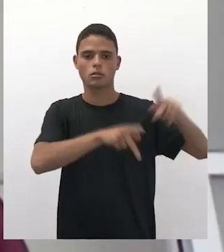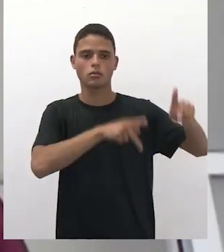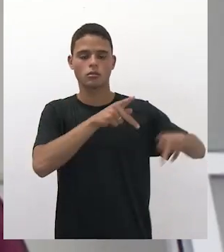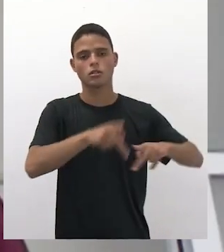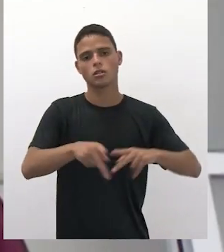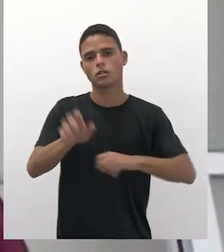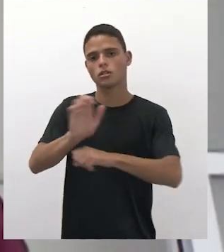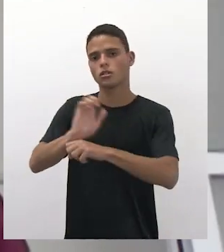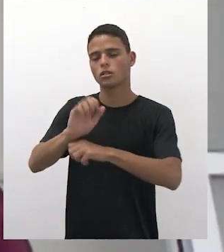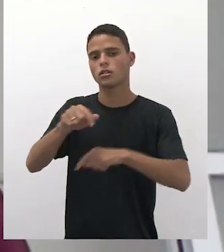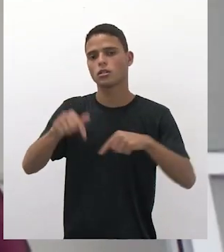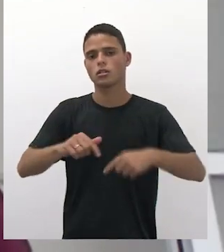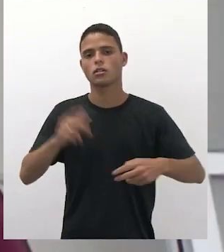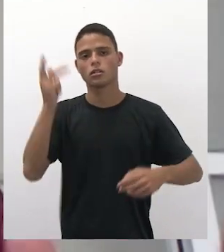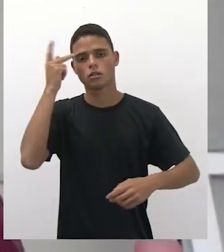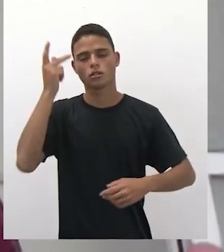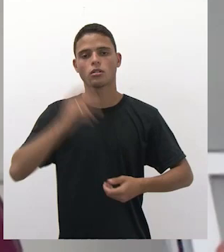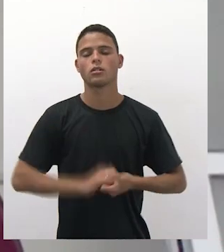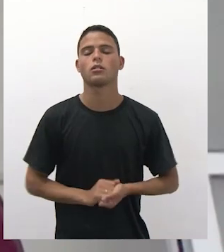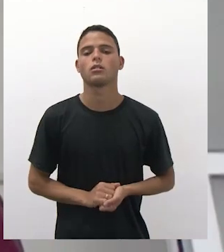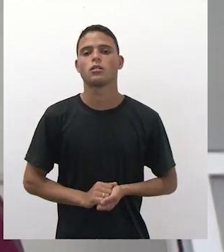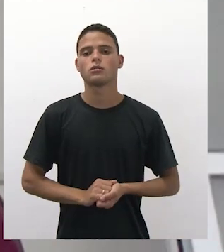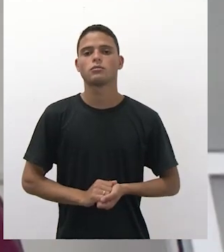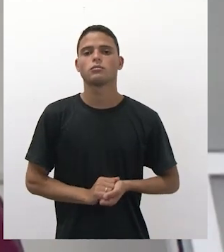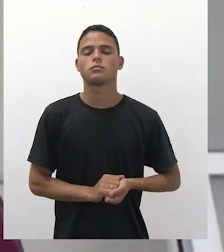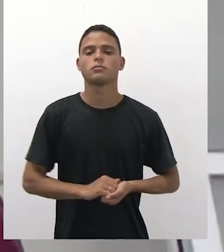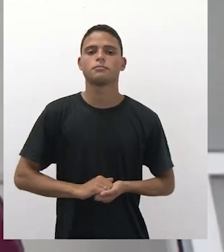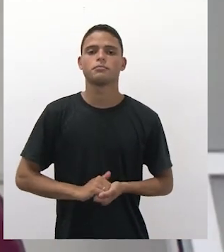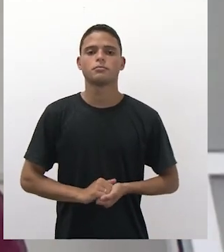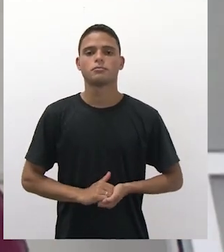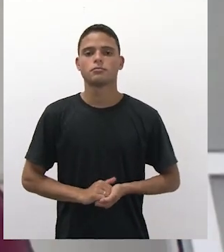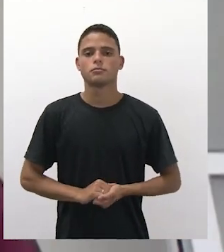estadual. E